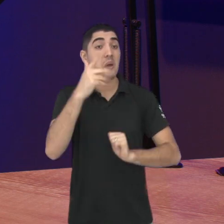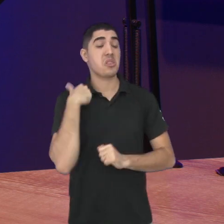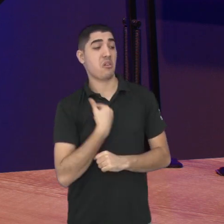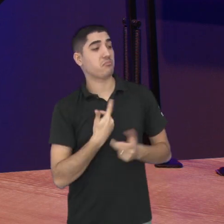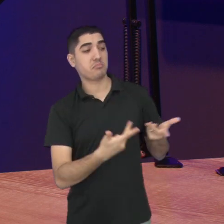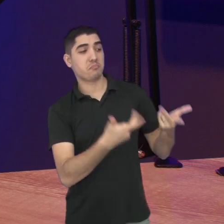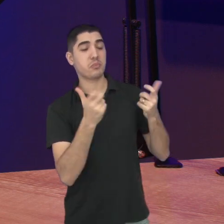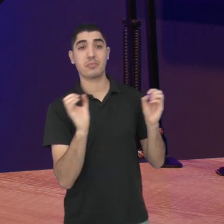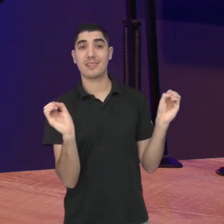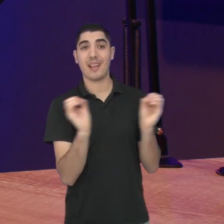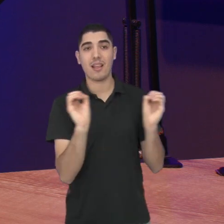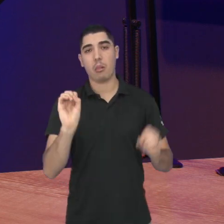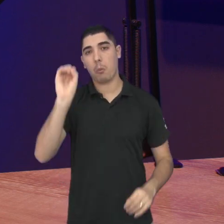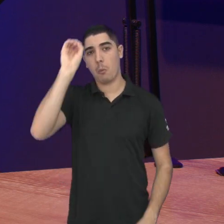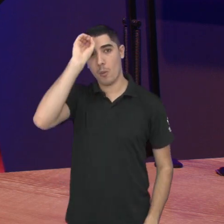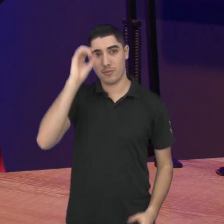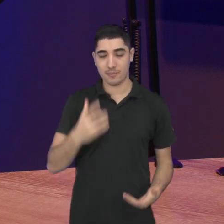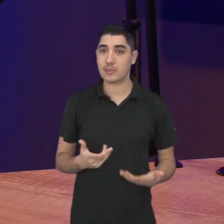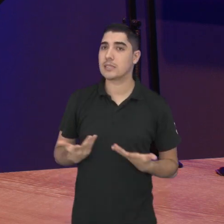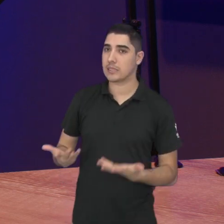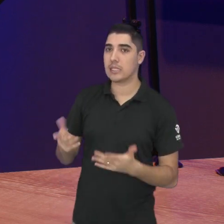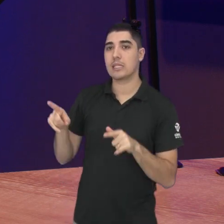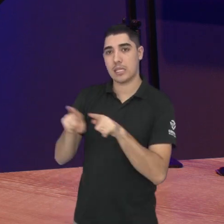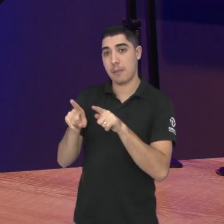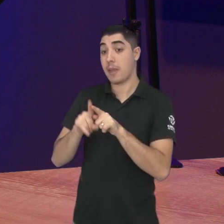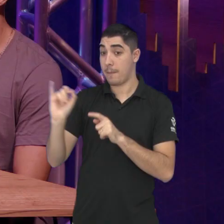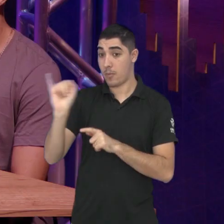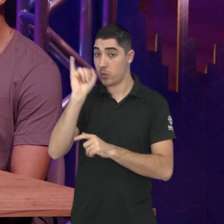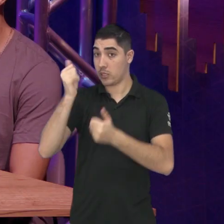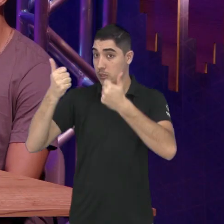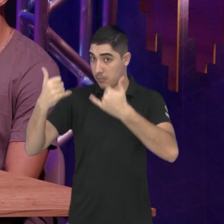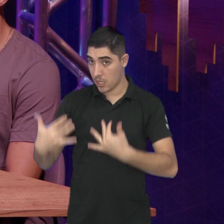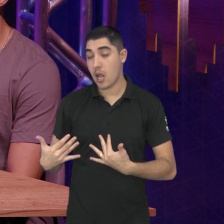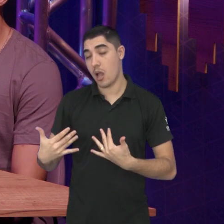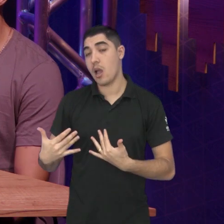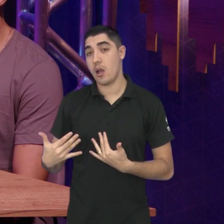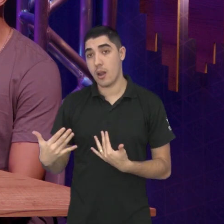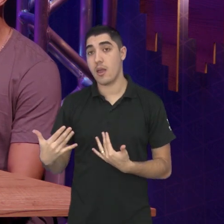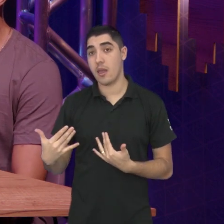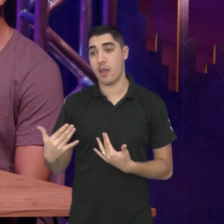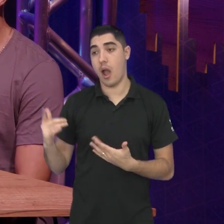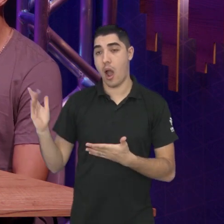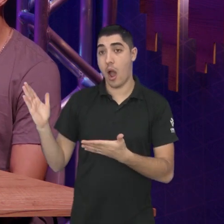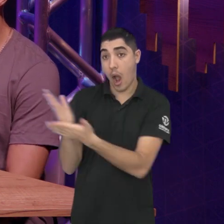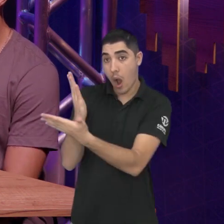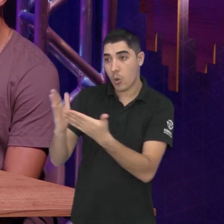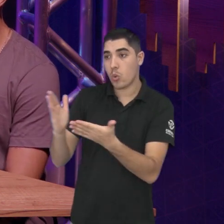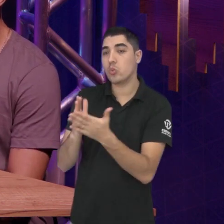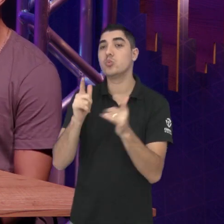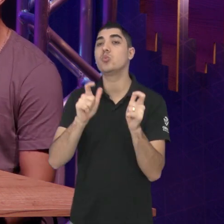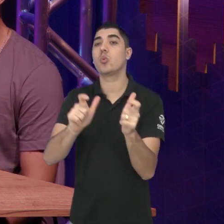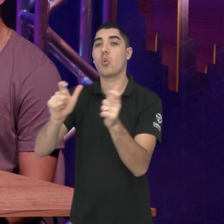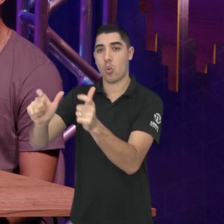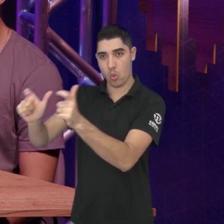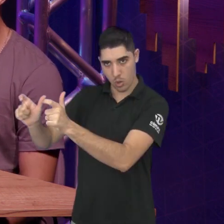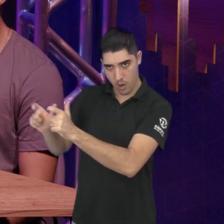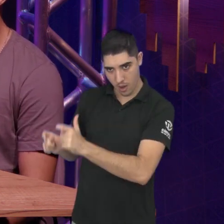gente não percebe essas coisas acontecendo. E é legal a gente falar que alguns setores, eles